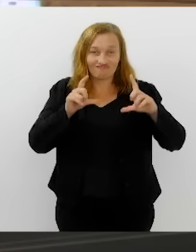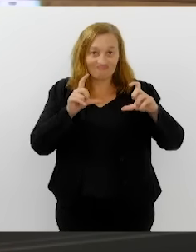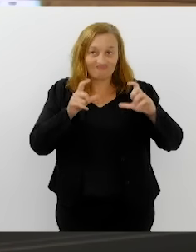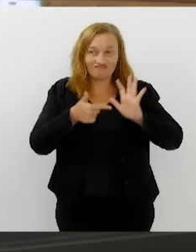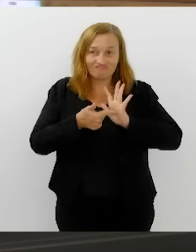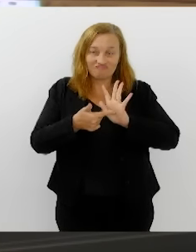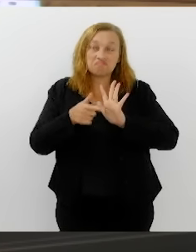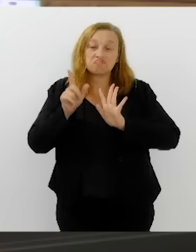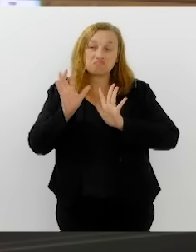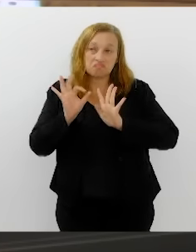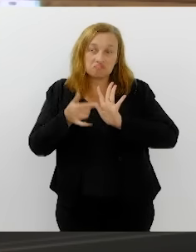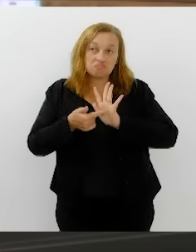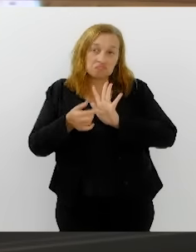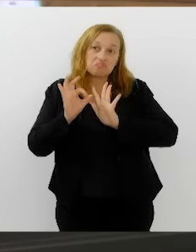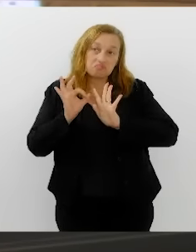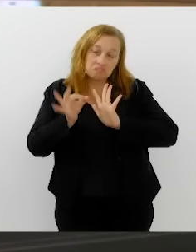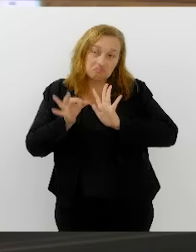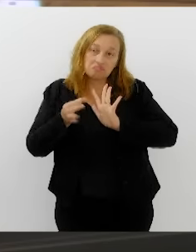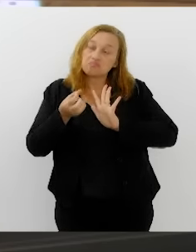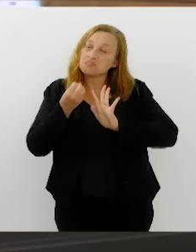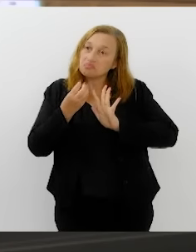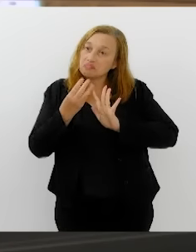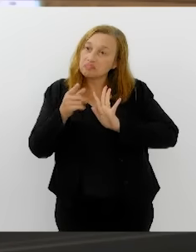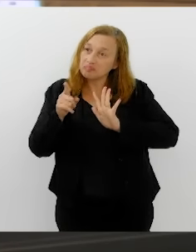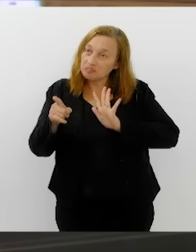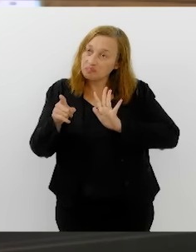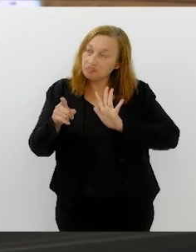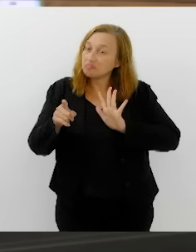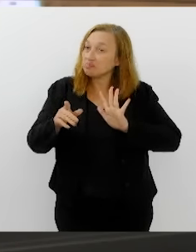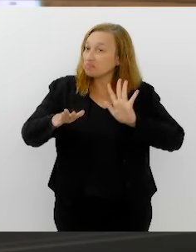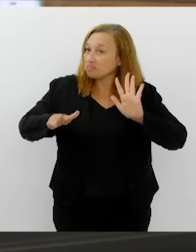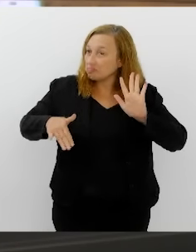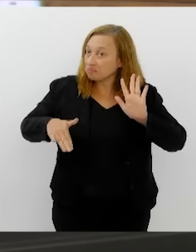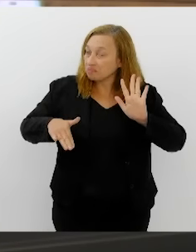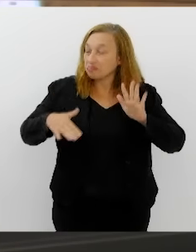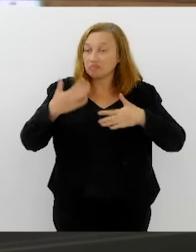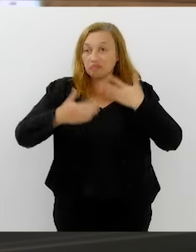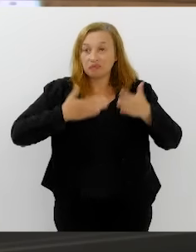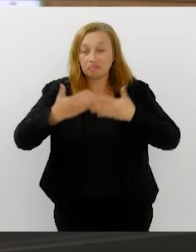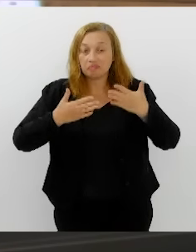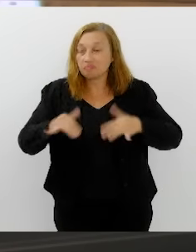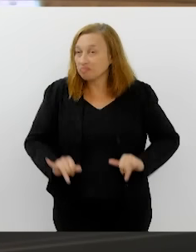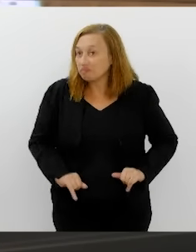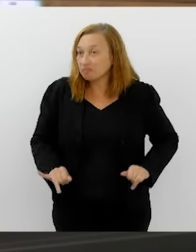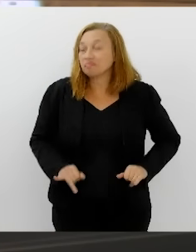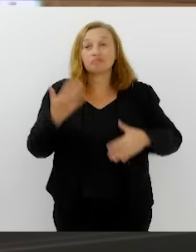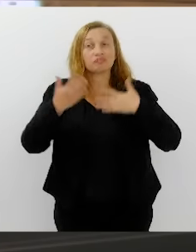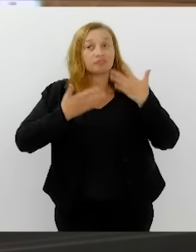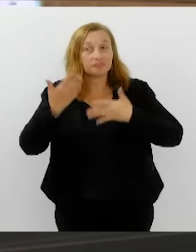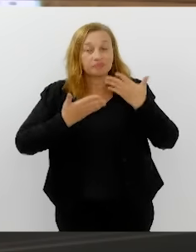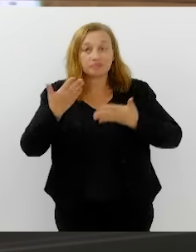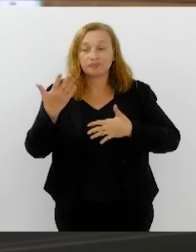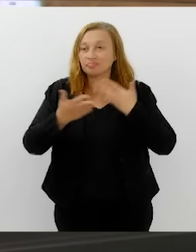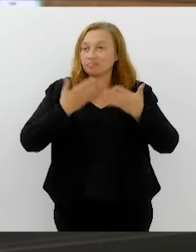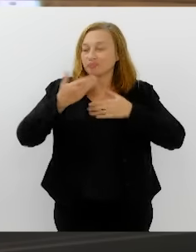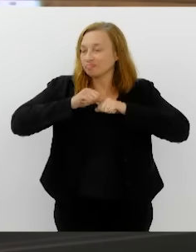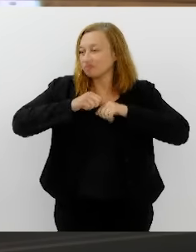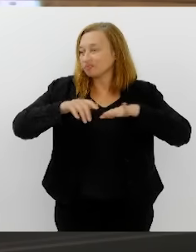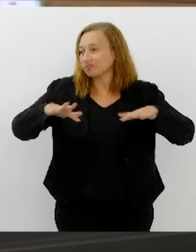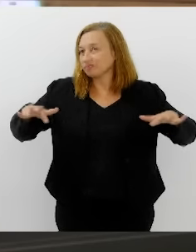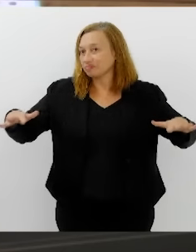isso. Na dor ele era alegre, no sofrimento ele era alegre, e essa alegria